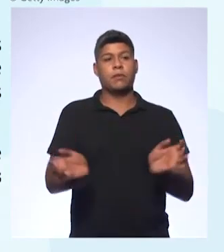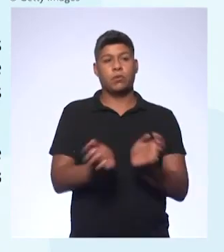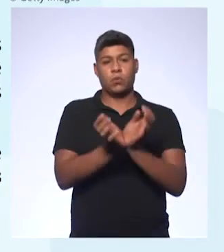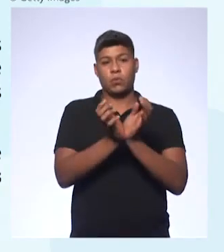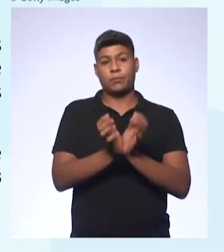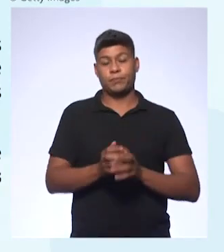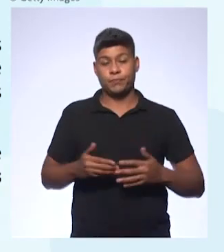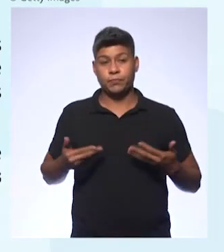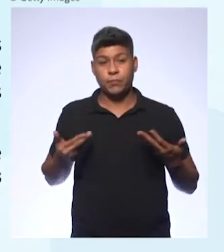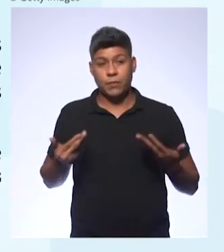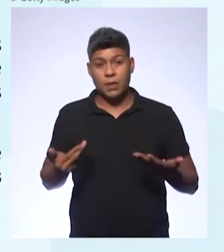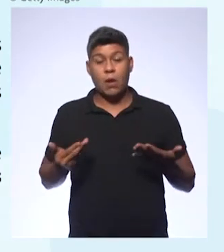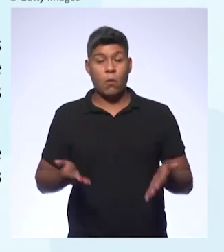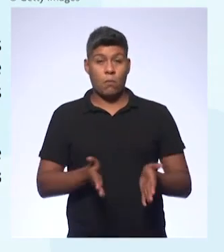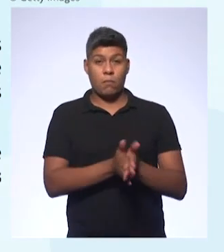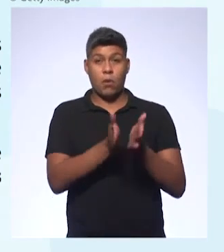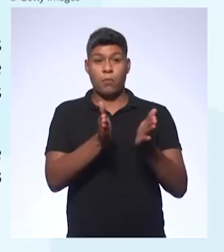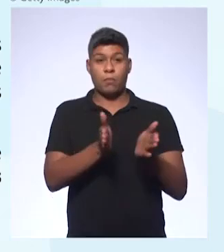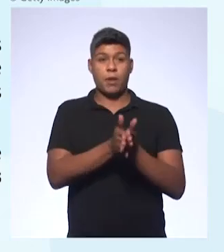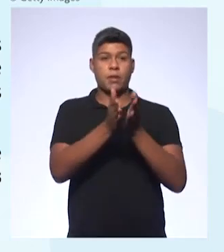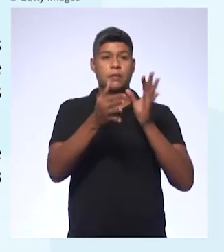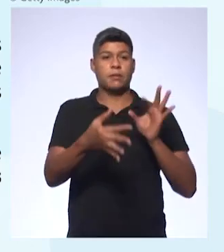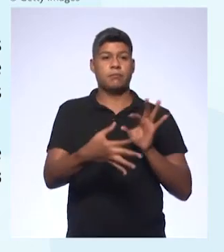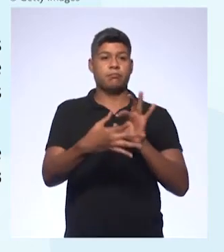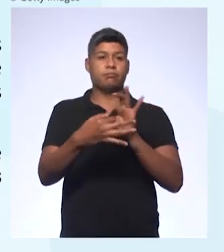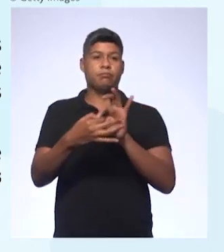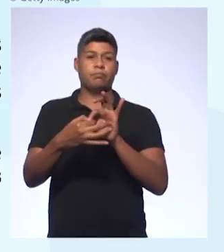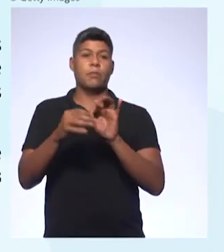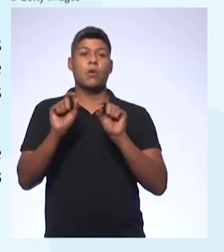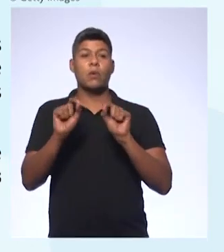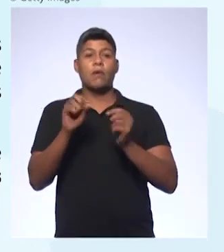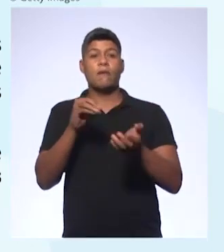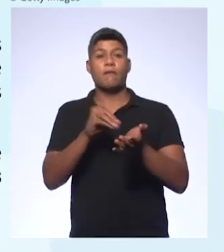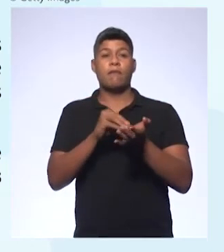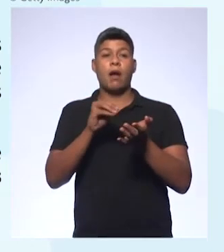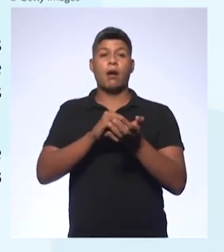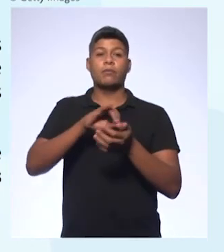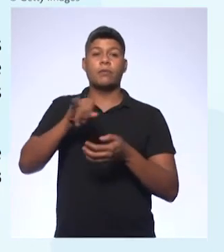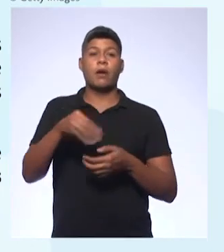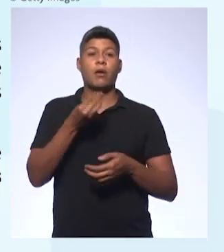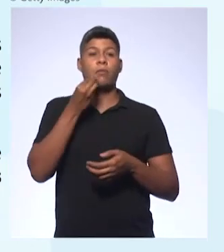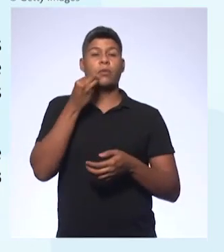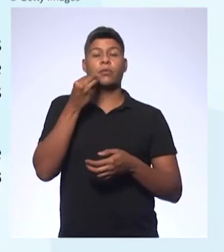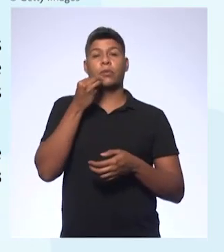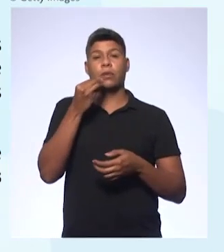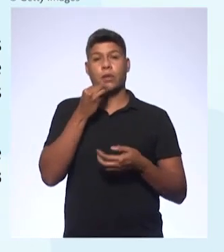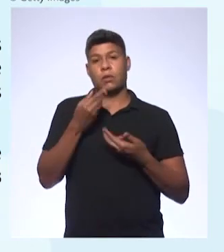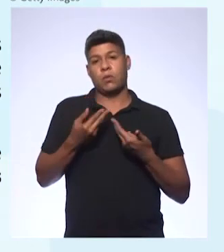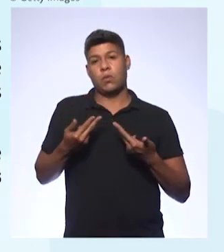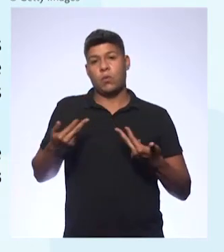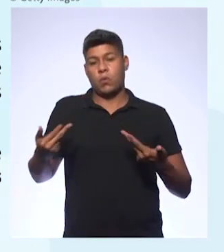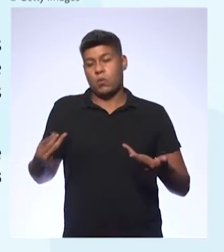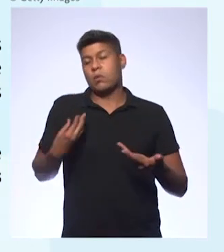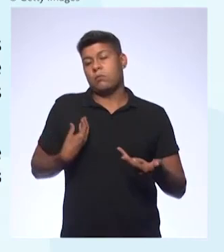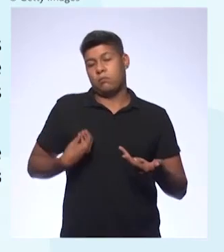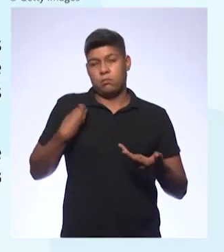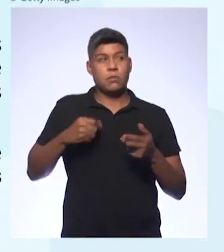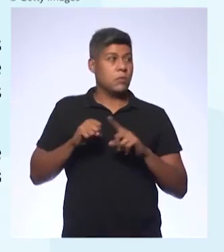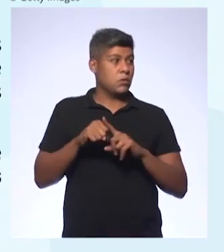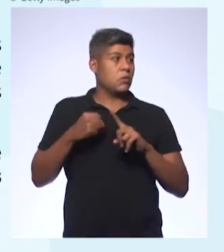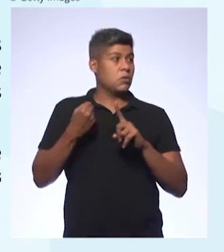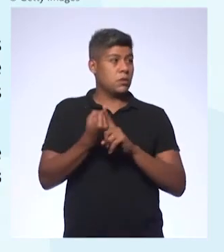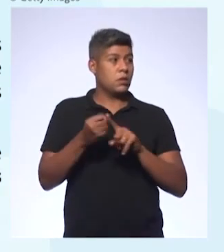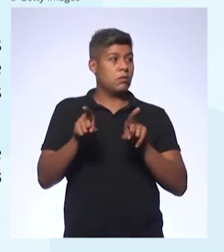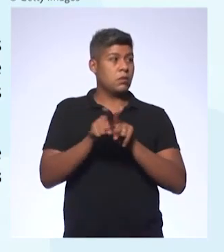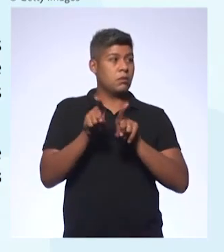grupos. Então, a pobreza está relacionada à falta de oportunidade de determinados segmentos sociais